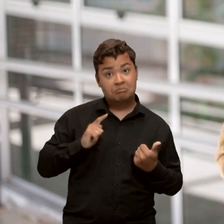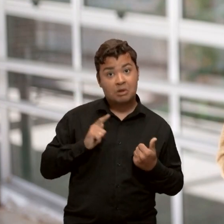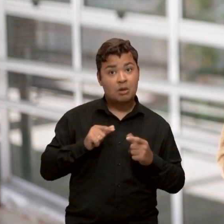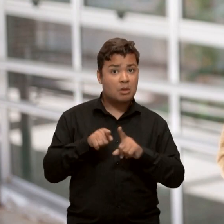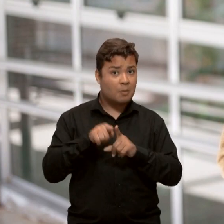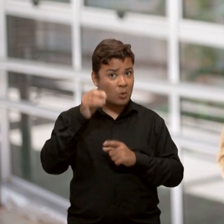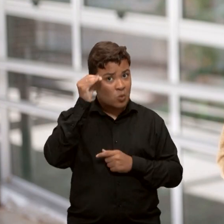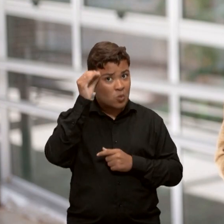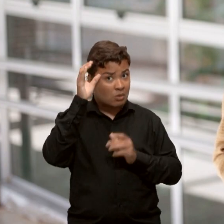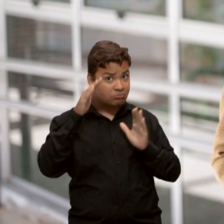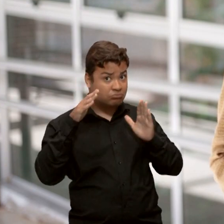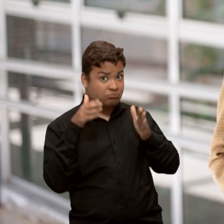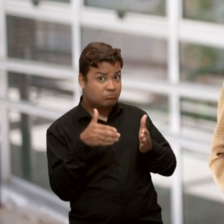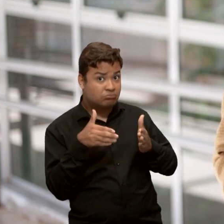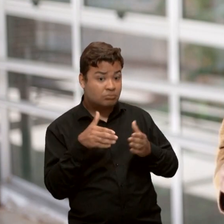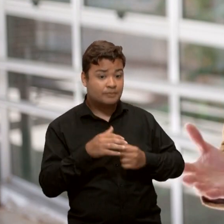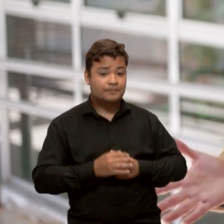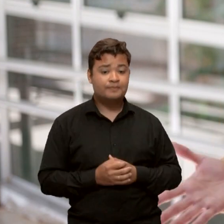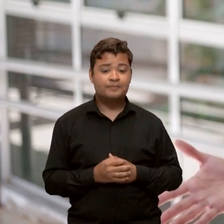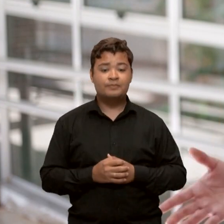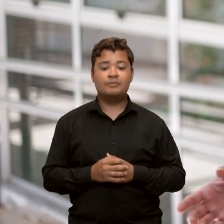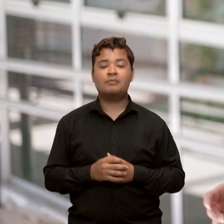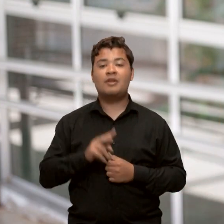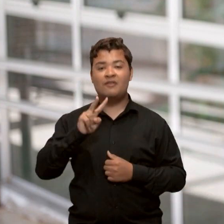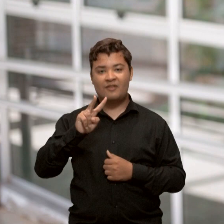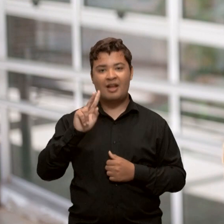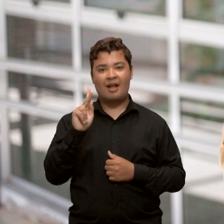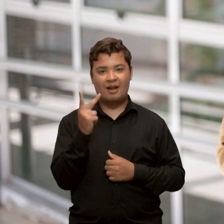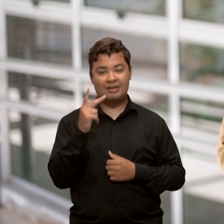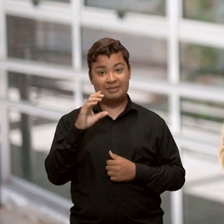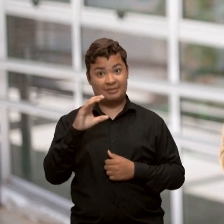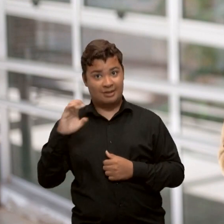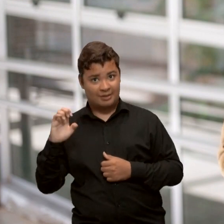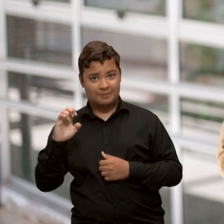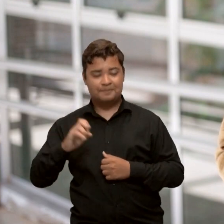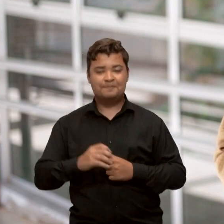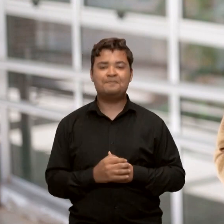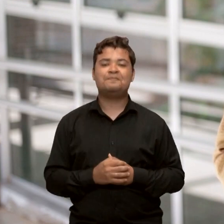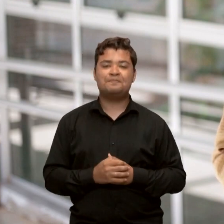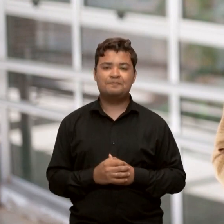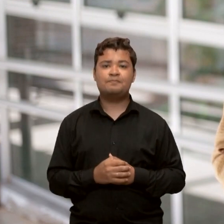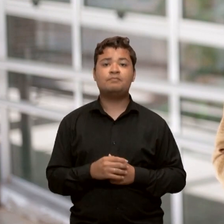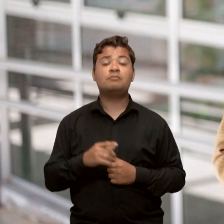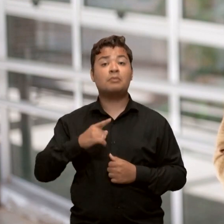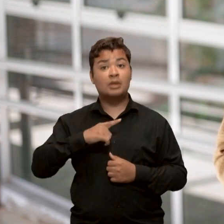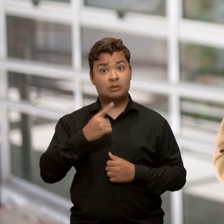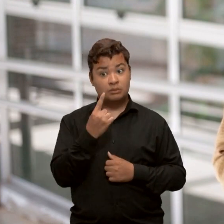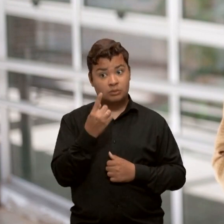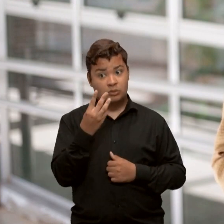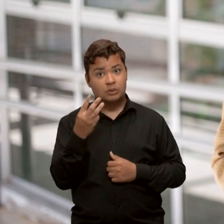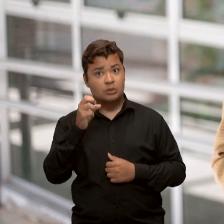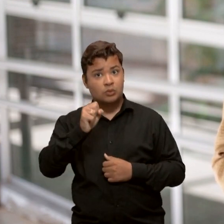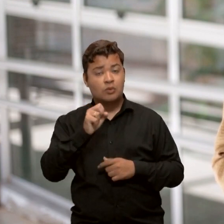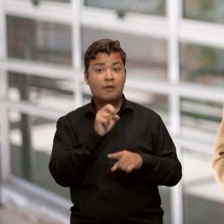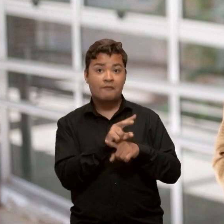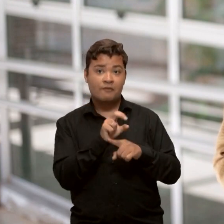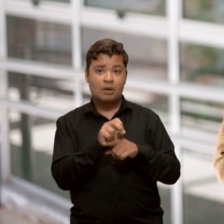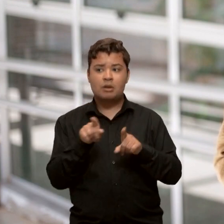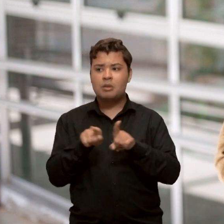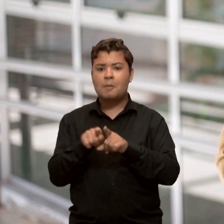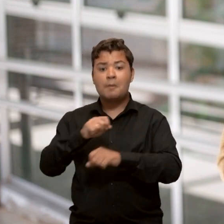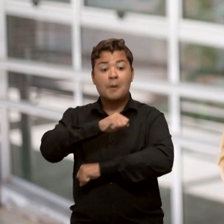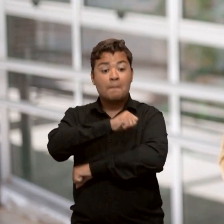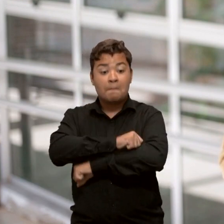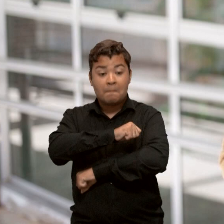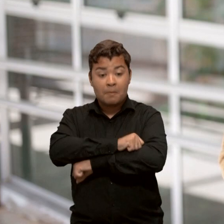conhecimentos específicos, o VHCE. No total, são 138 vagas e a banca organizadora